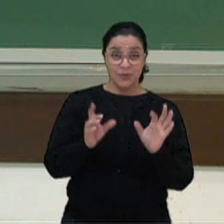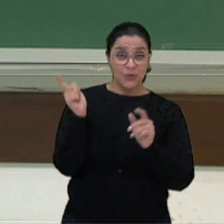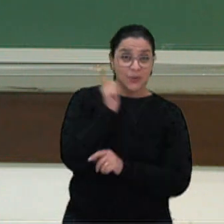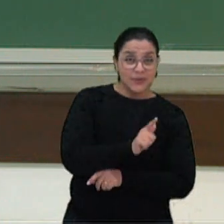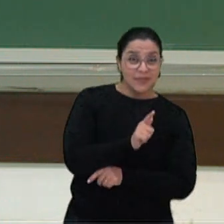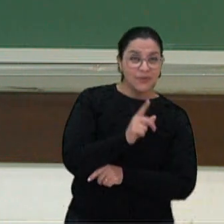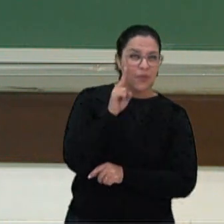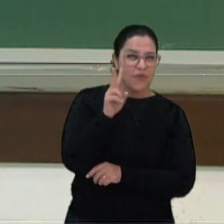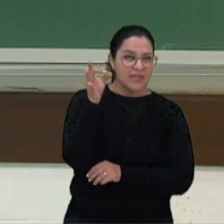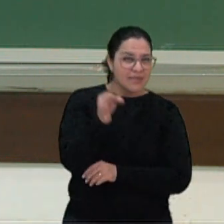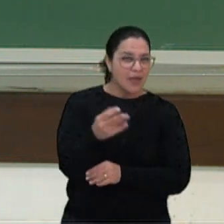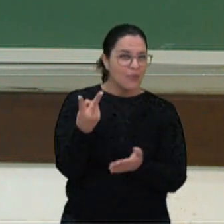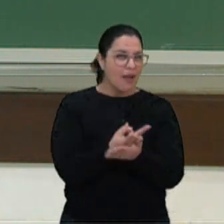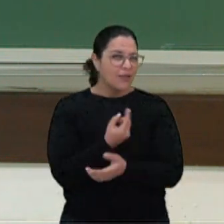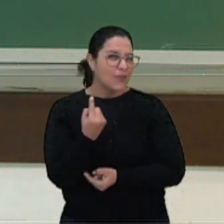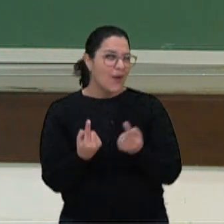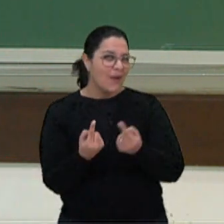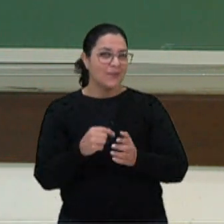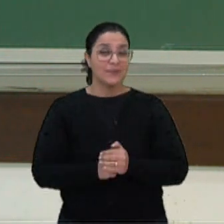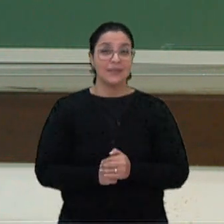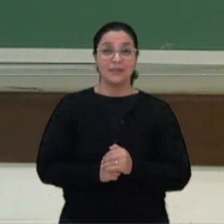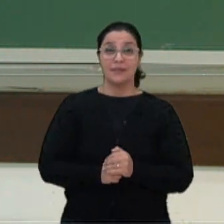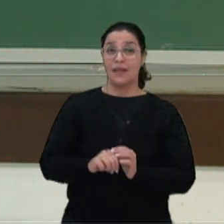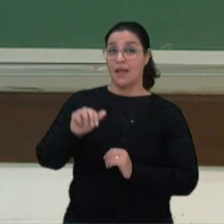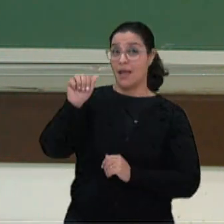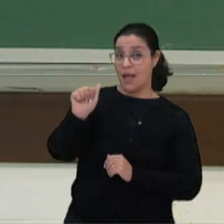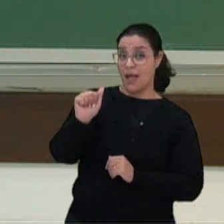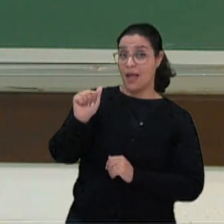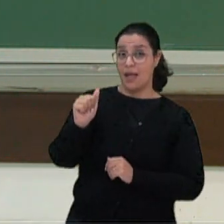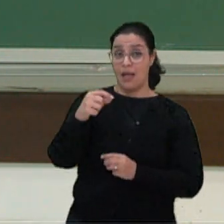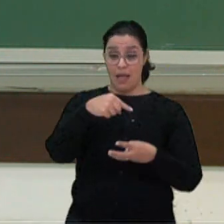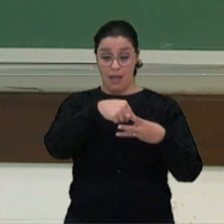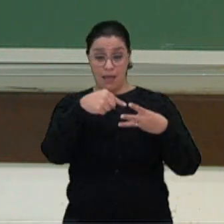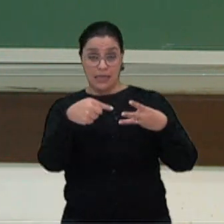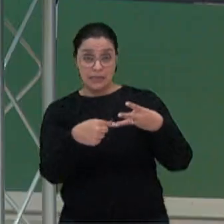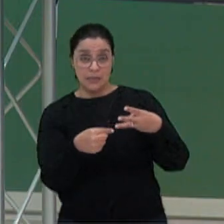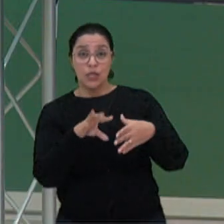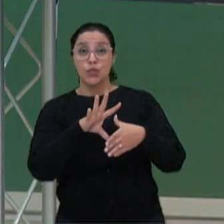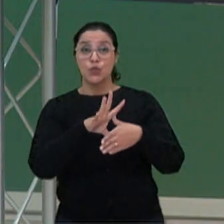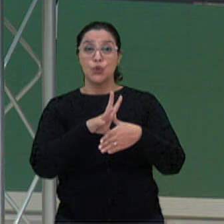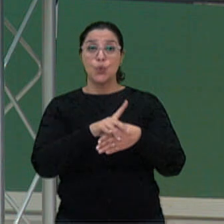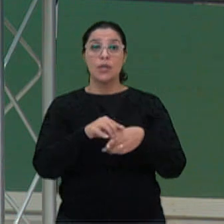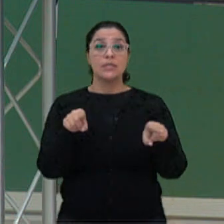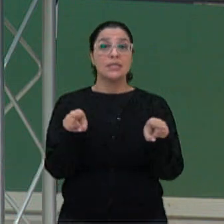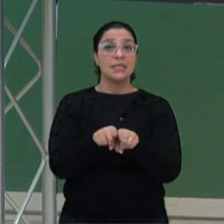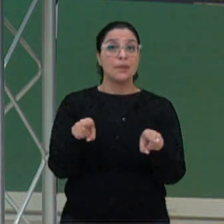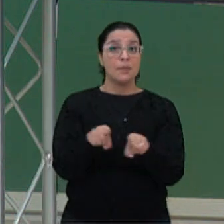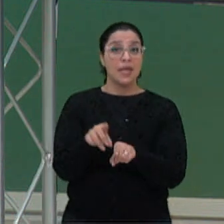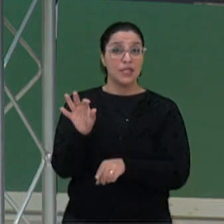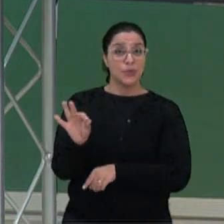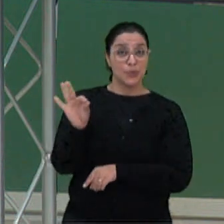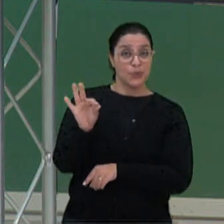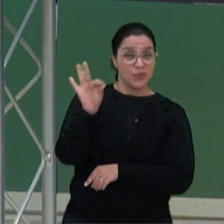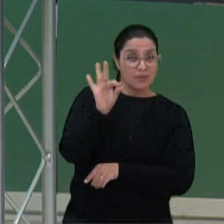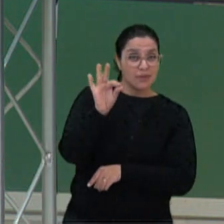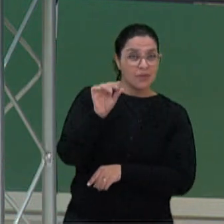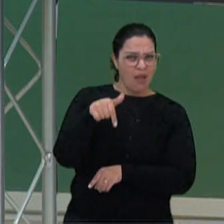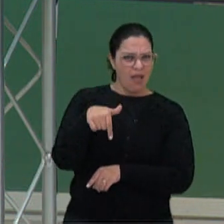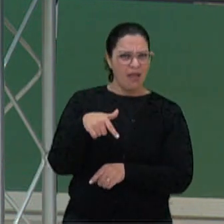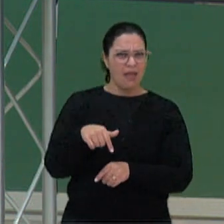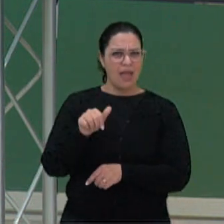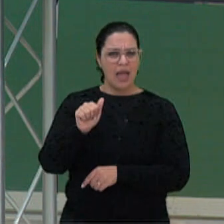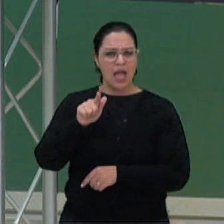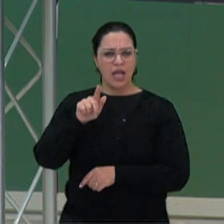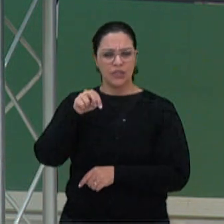Conseguiram? Vamos ver se vocês acertaram então. Letra A. As 3 doenças apresentam o mesmo agente etiológico. O que